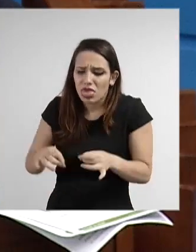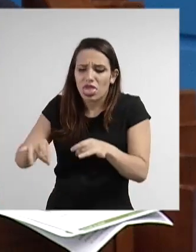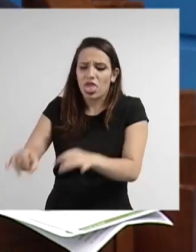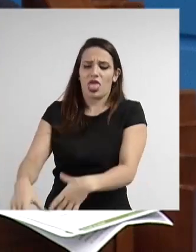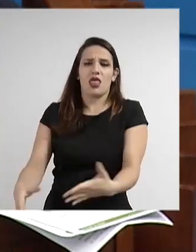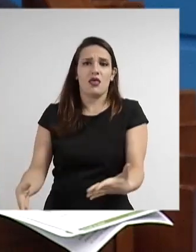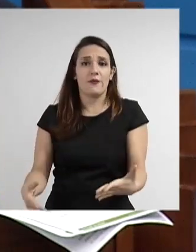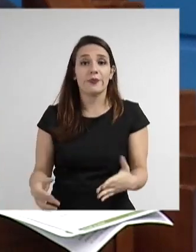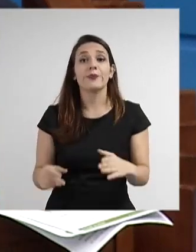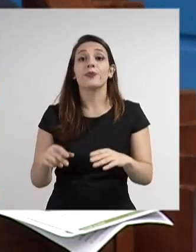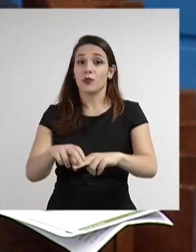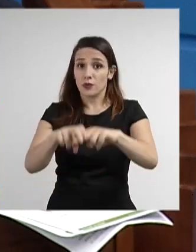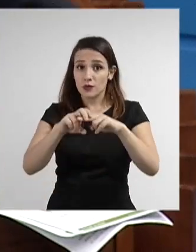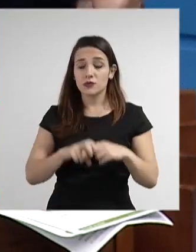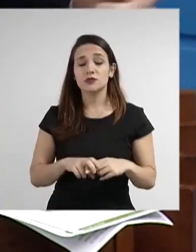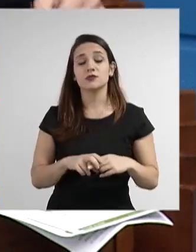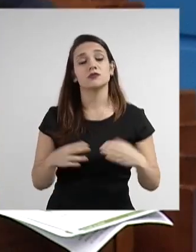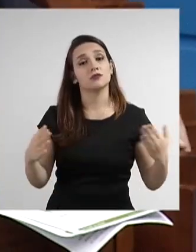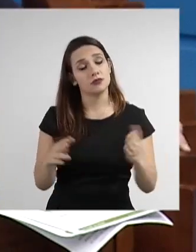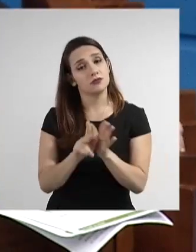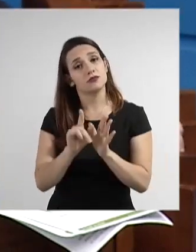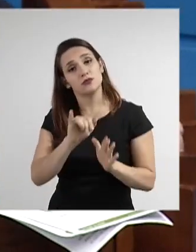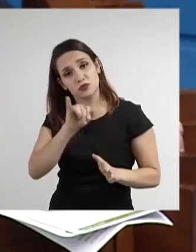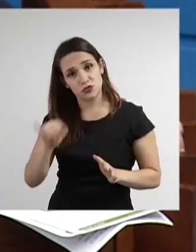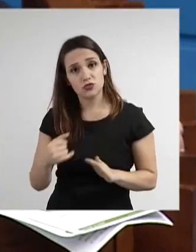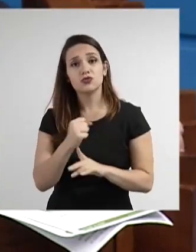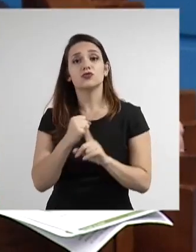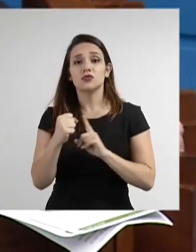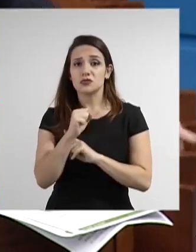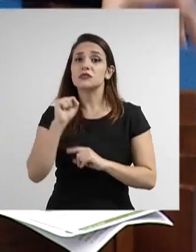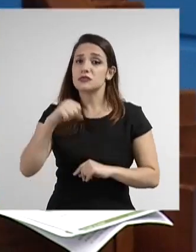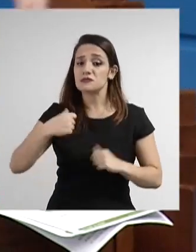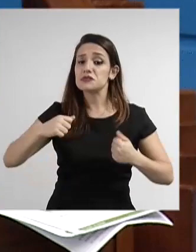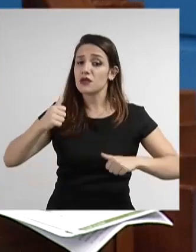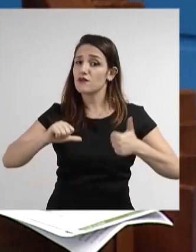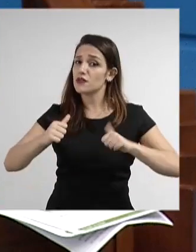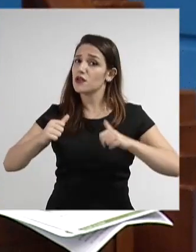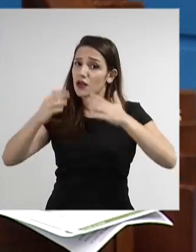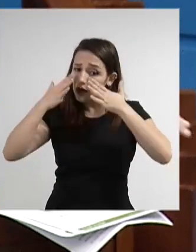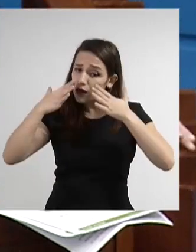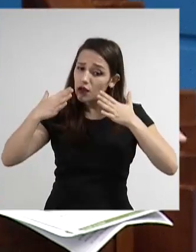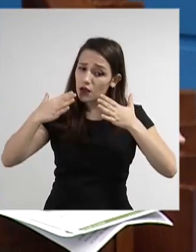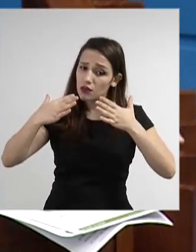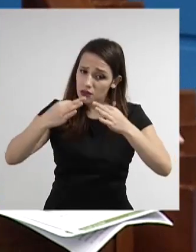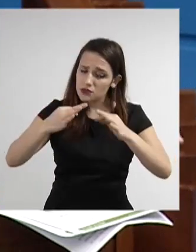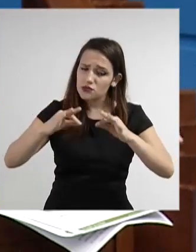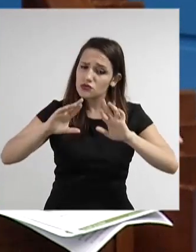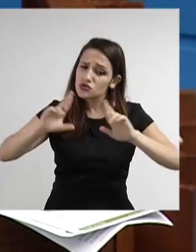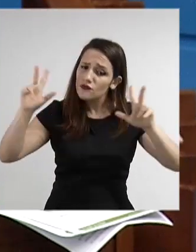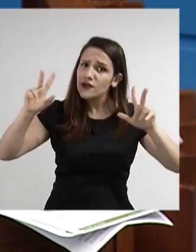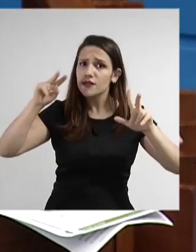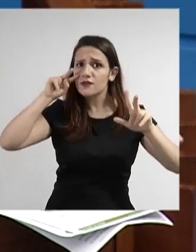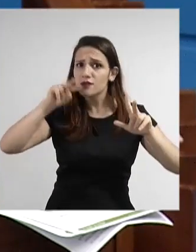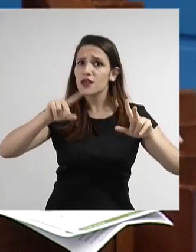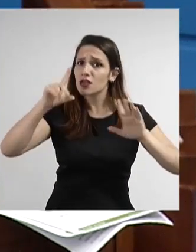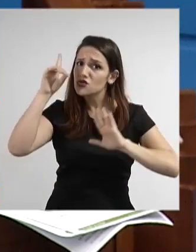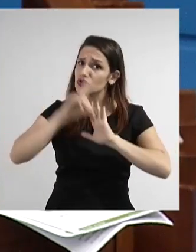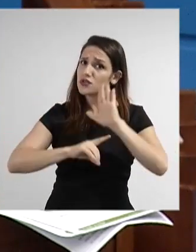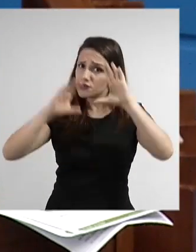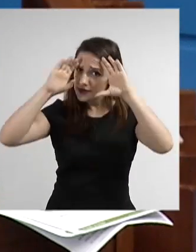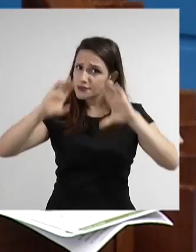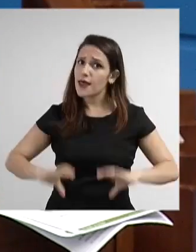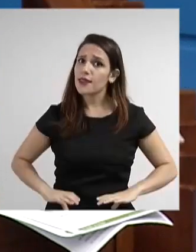Então, acredito que programa social precisa ser visto com outros olhos, como um direito de